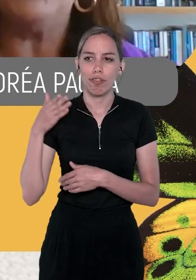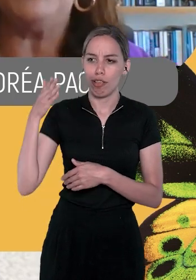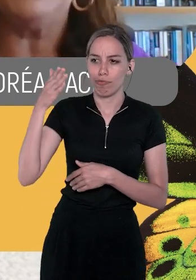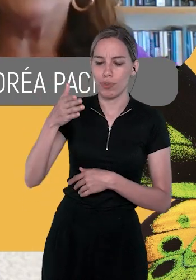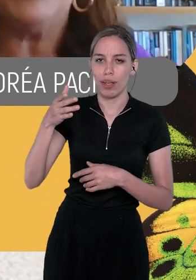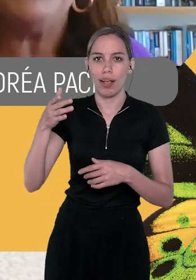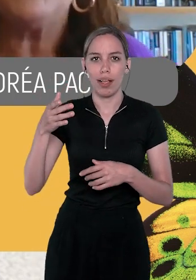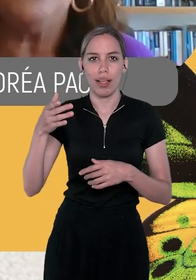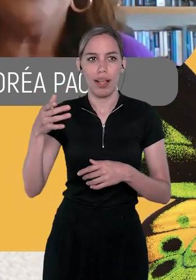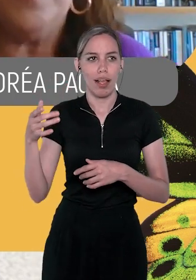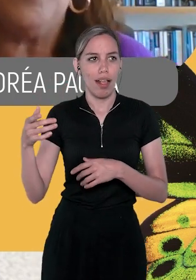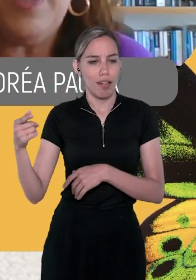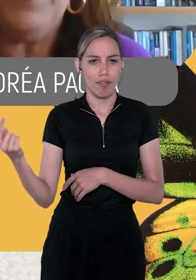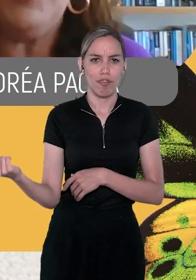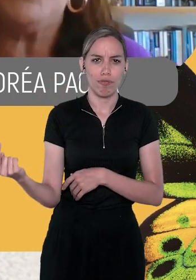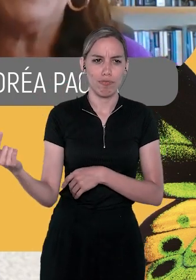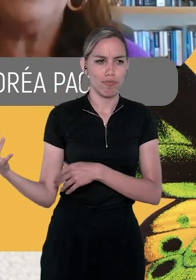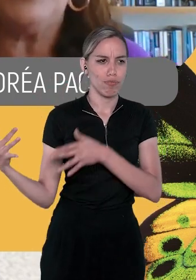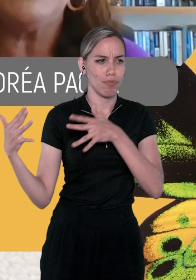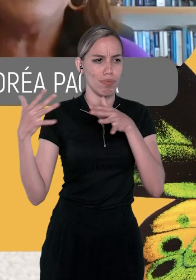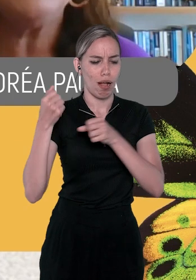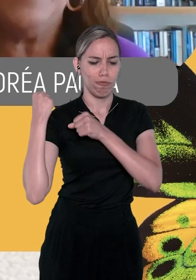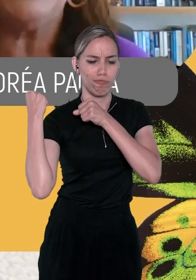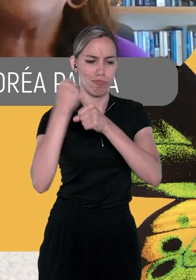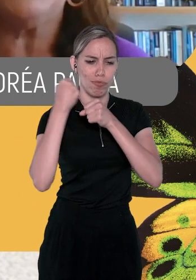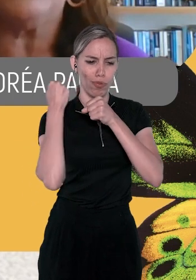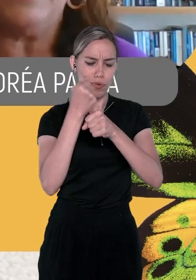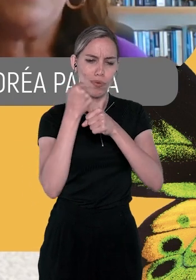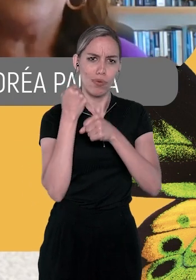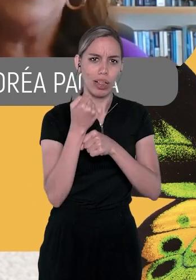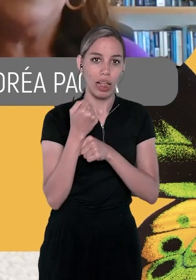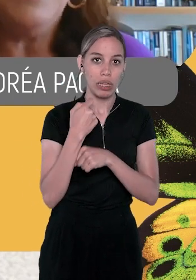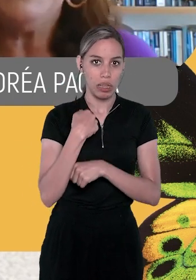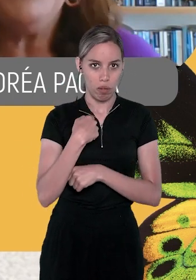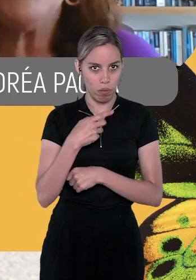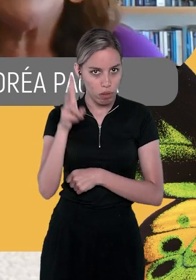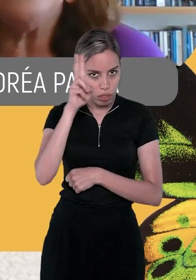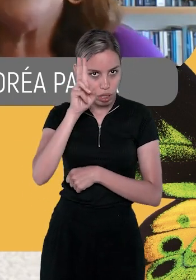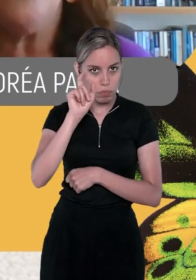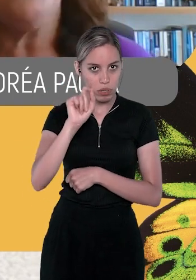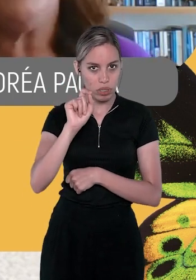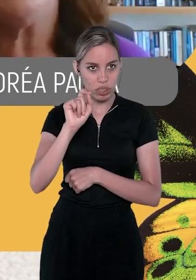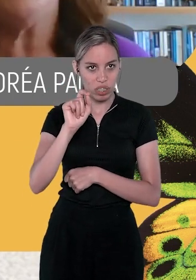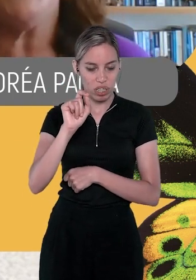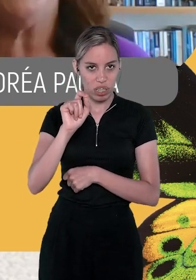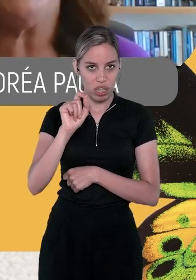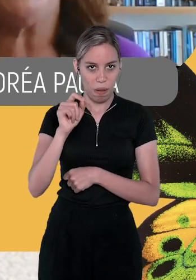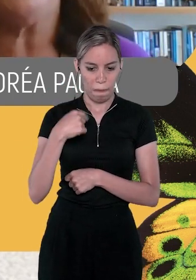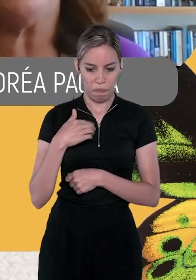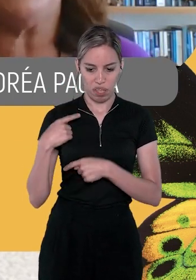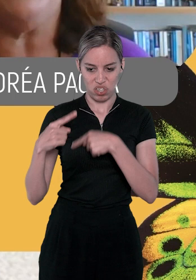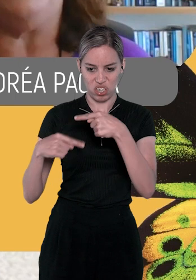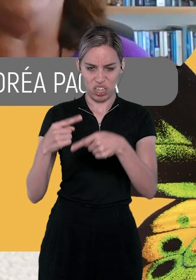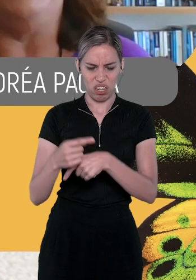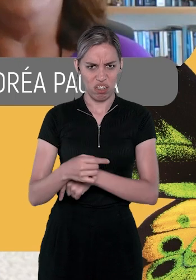movimento das diretas já, mas no meu íntimo e na adolescência, a lembrança que eu tenho é que a minha geração era horrorosa, porque eu não era dos